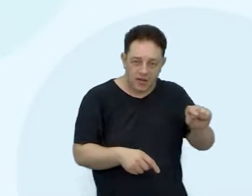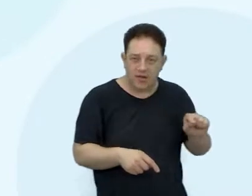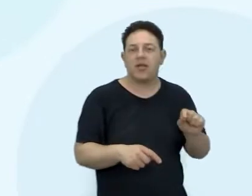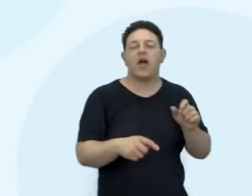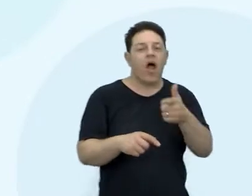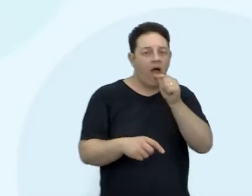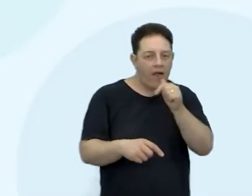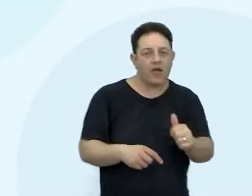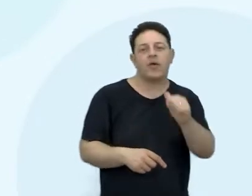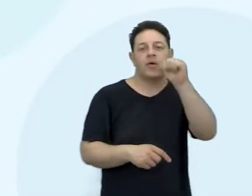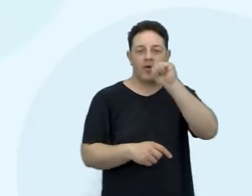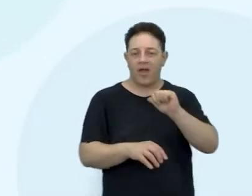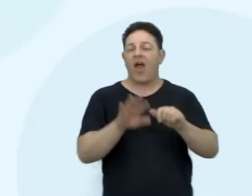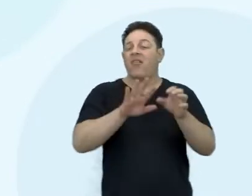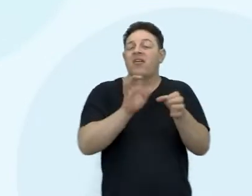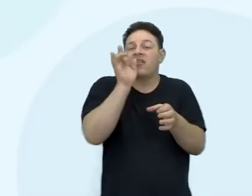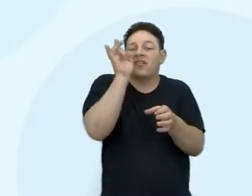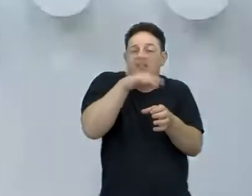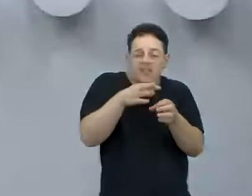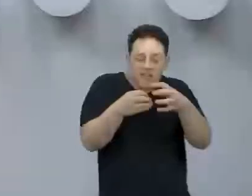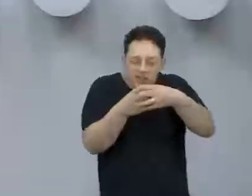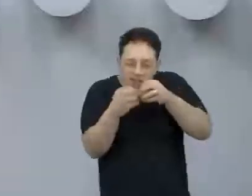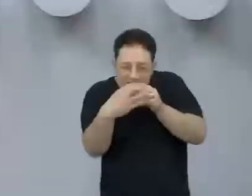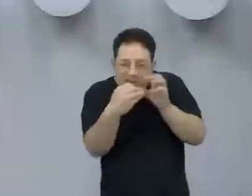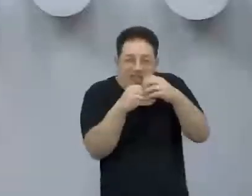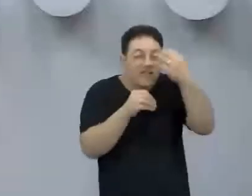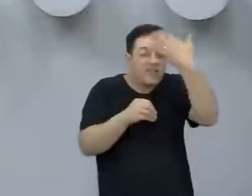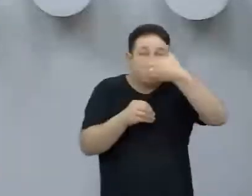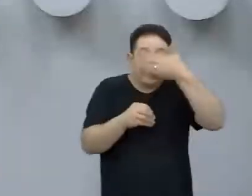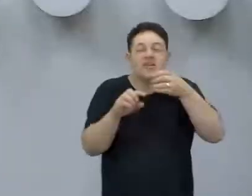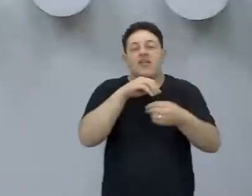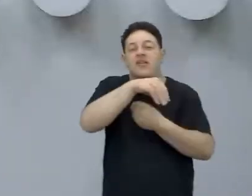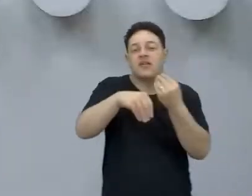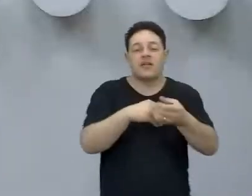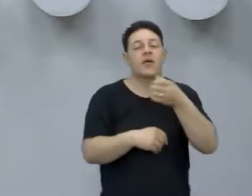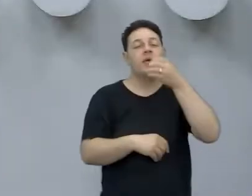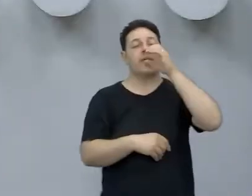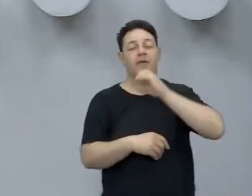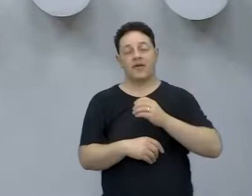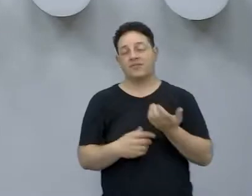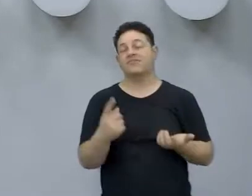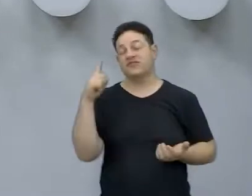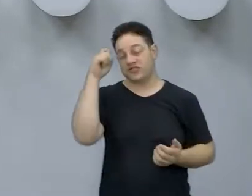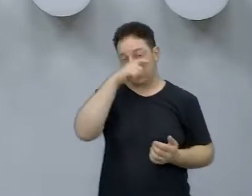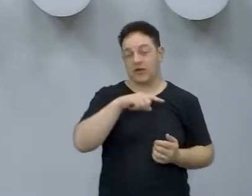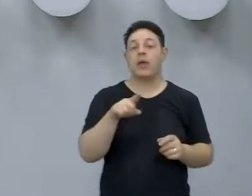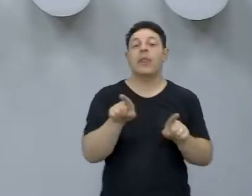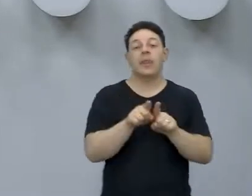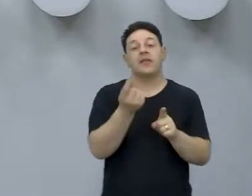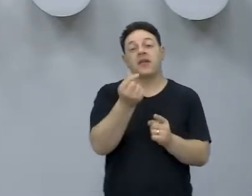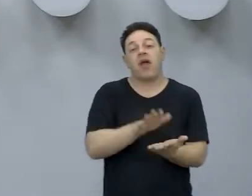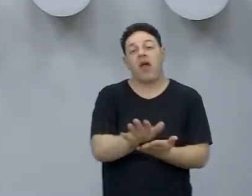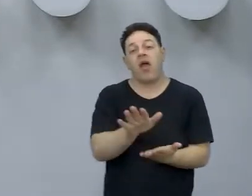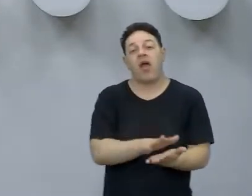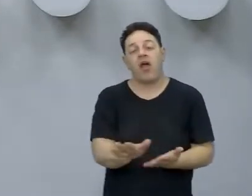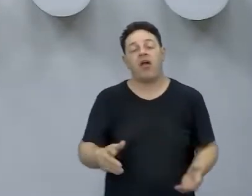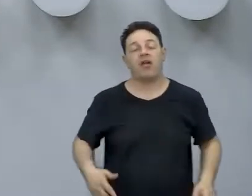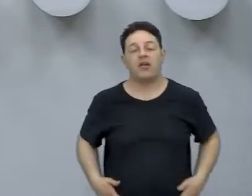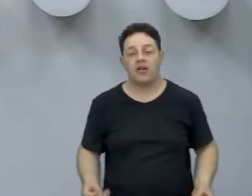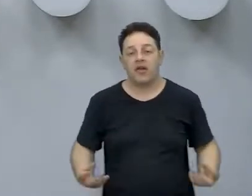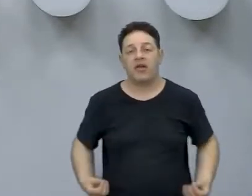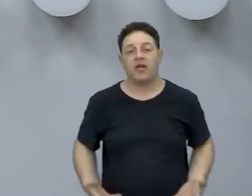todos os níveis, tanto para a indústria, né, população em geral, fica muito mais custoso, né, tanto em questão de saúde quanto em